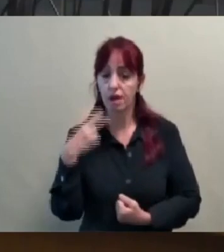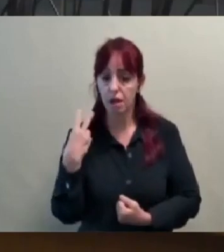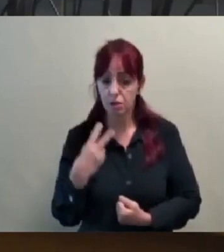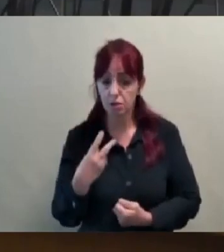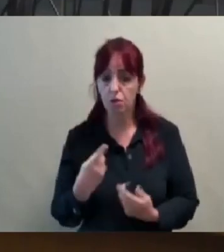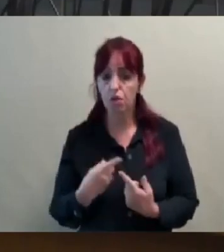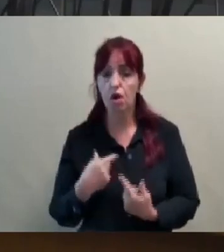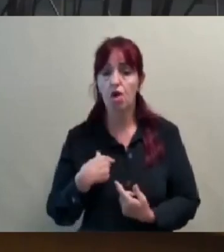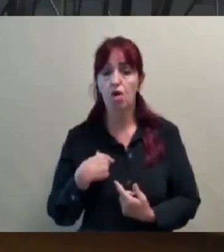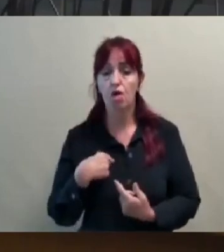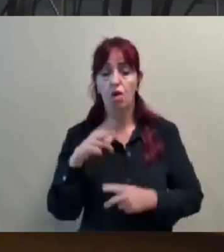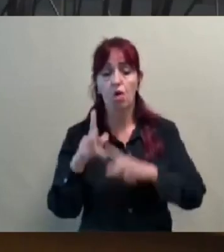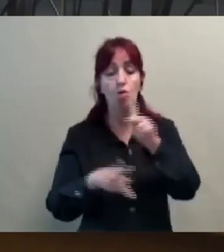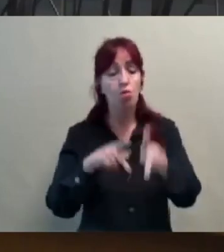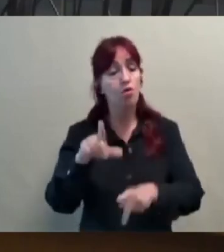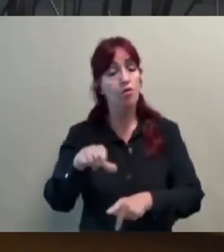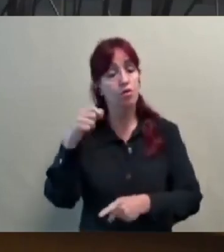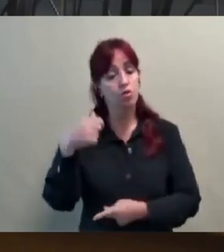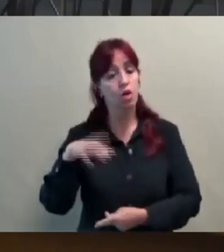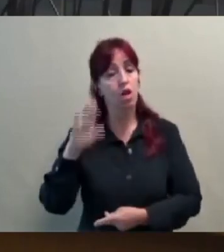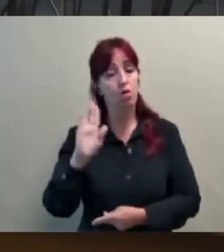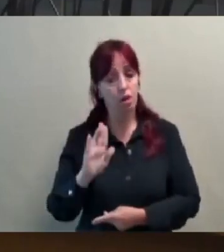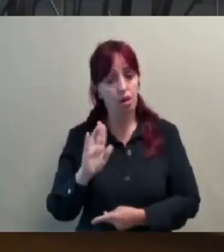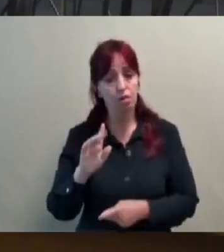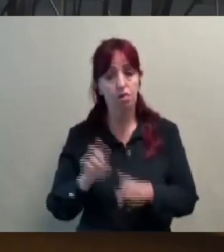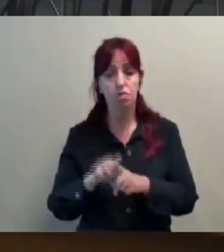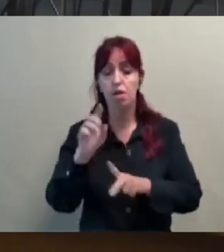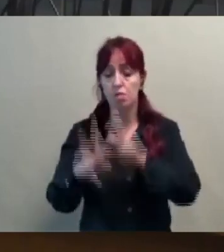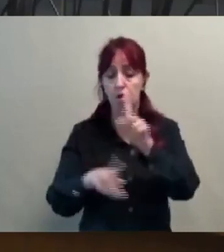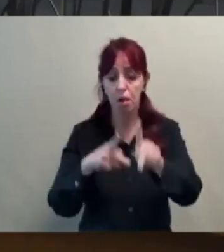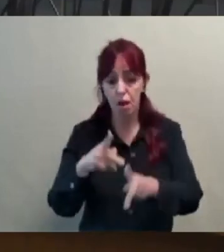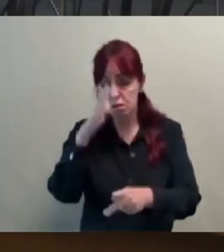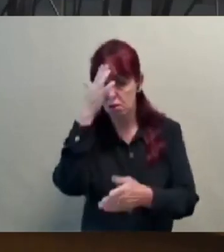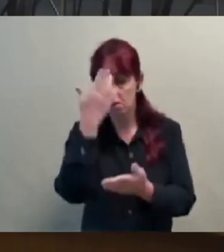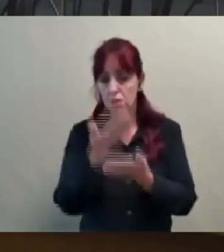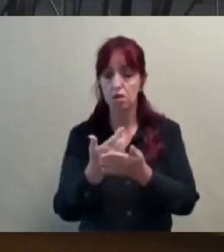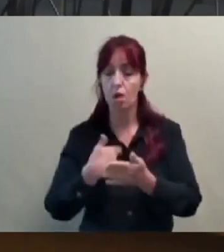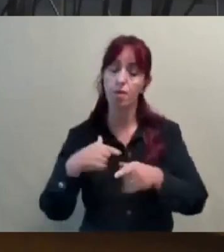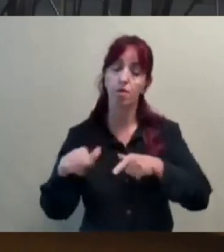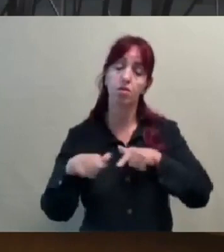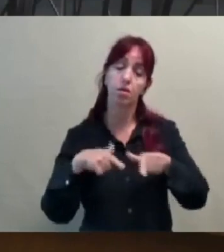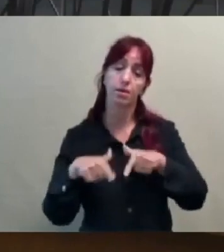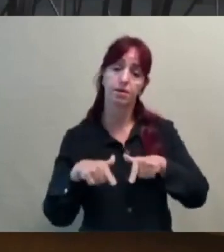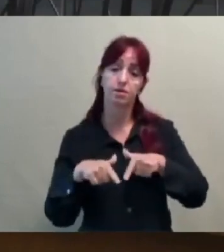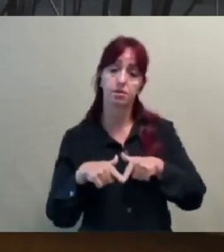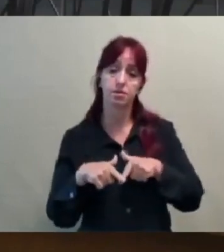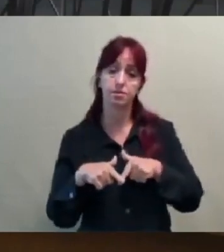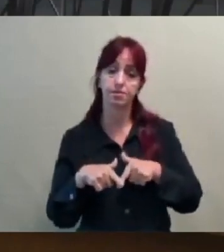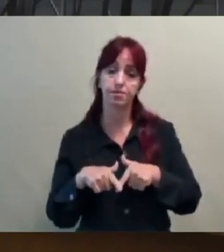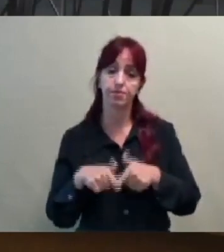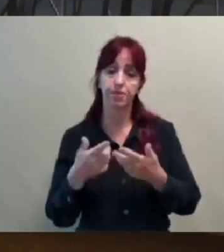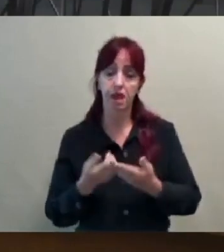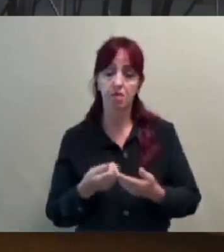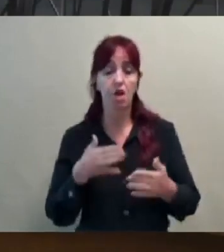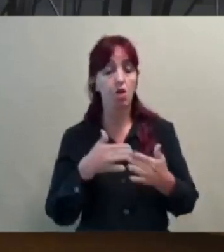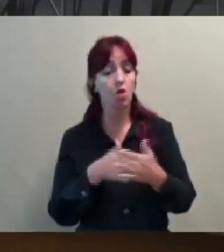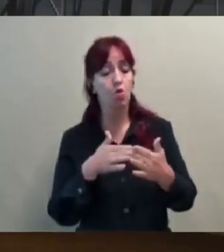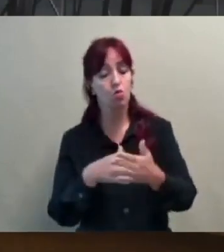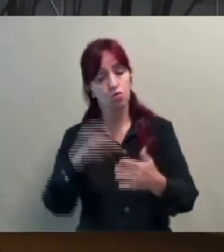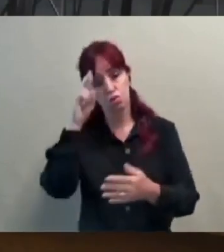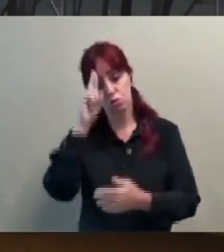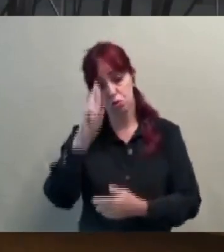eleito por um povo, por uma população que confiou no meu trabalho. E através da retaliação do